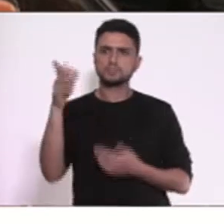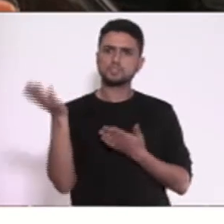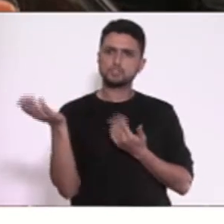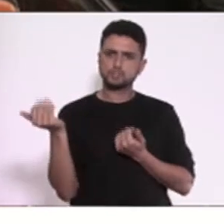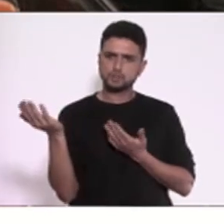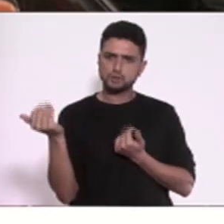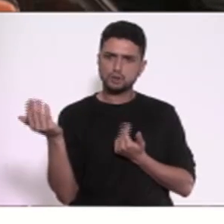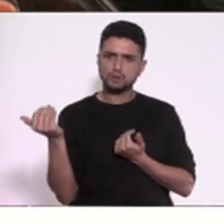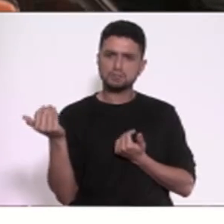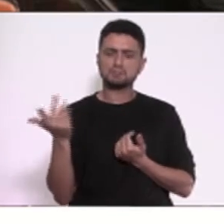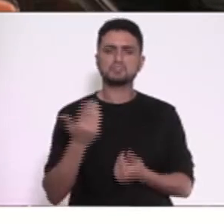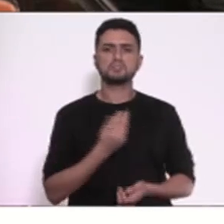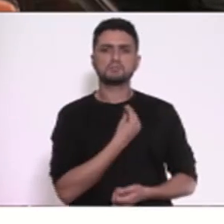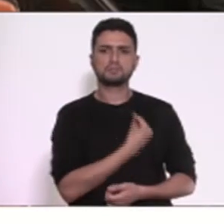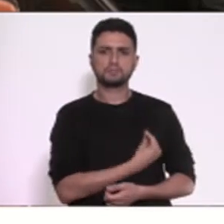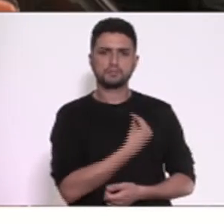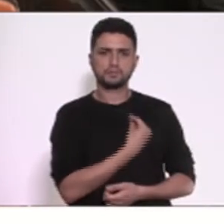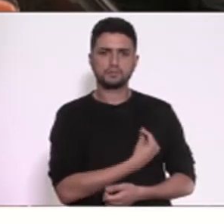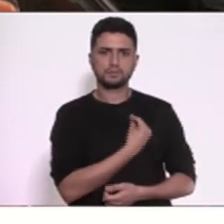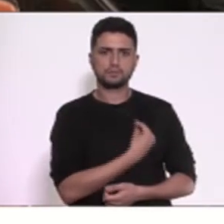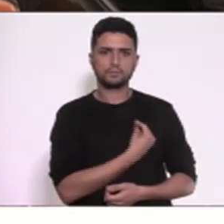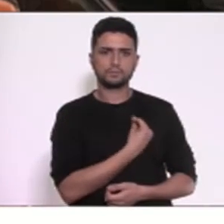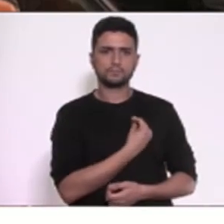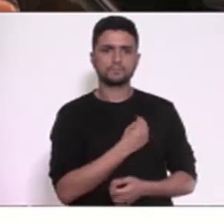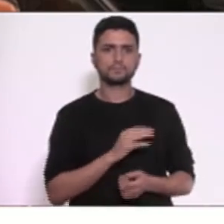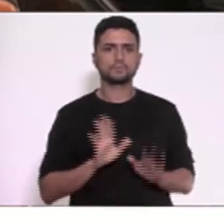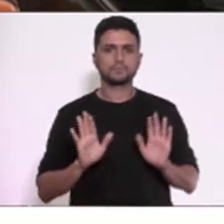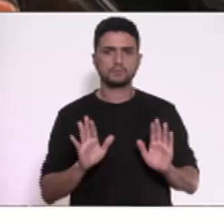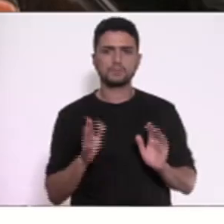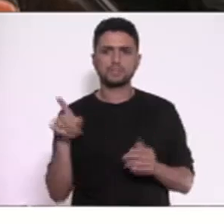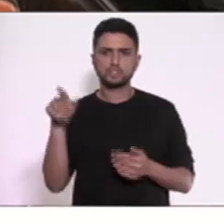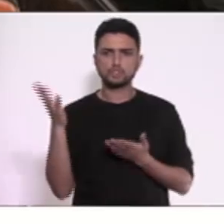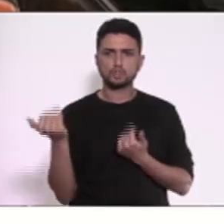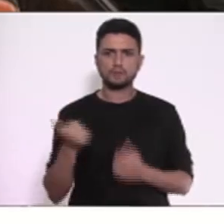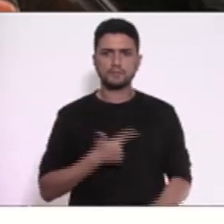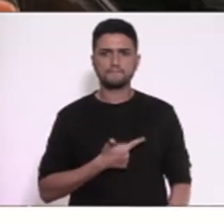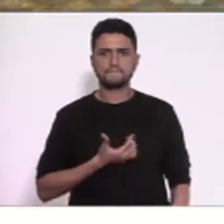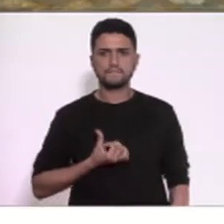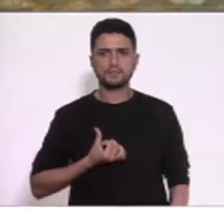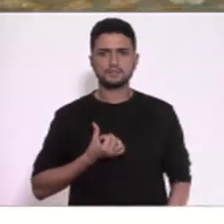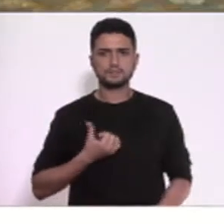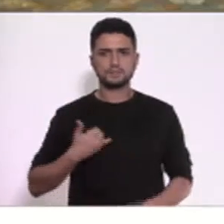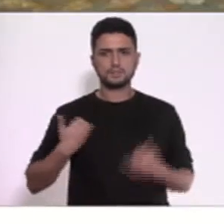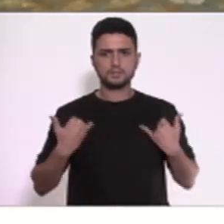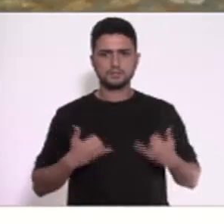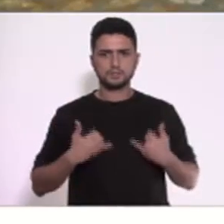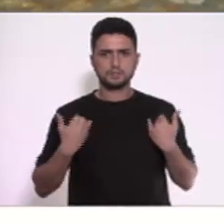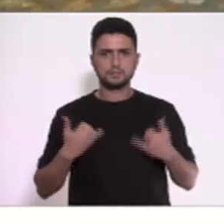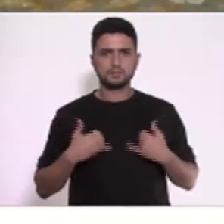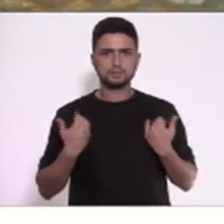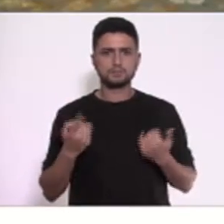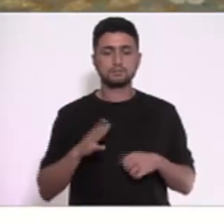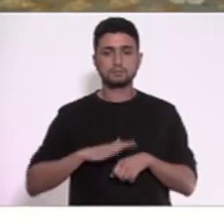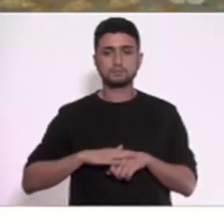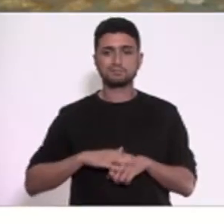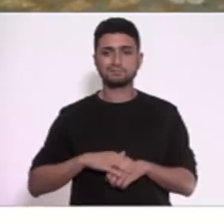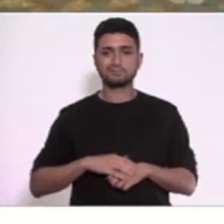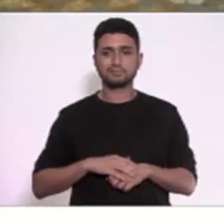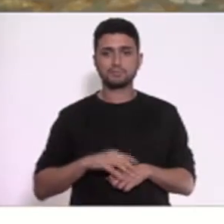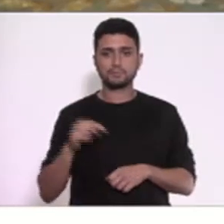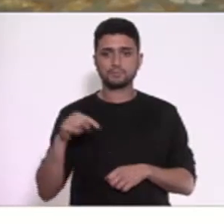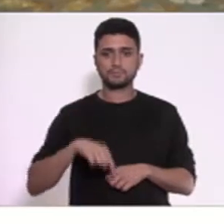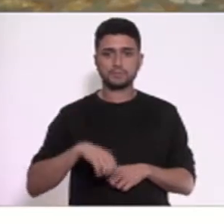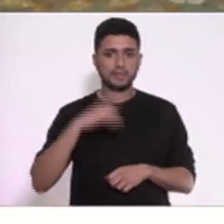jovem vivência e da sua tenra idade. Uma jovem de 26 anos, a mais nova deputada